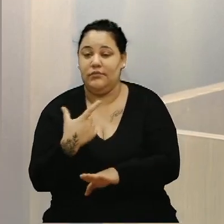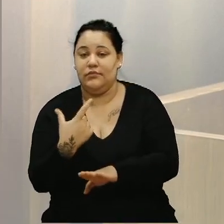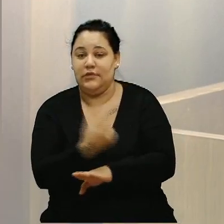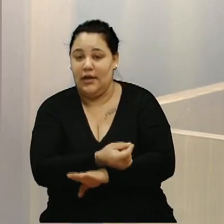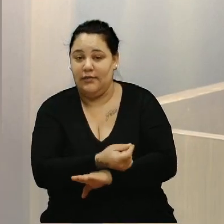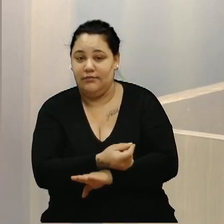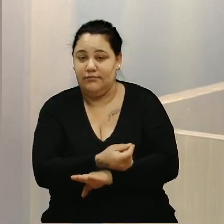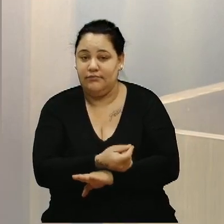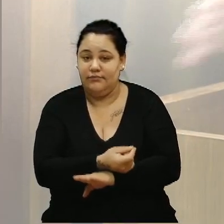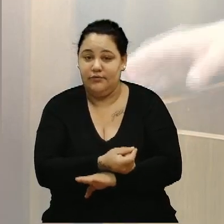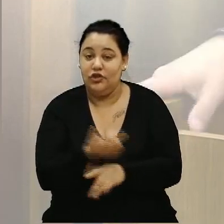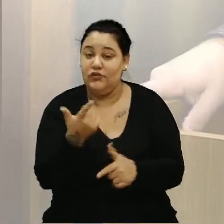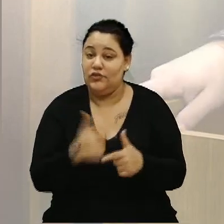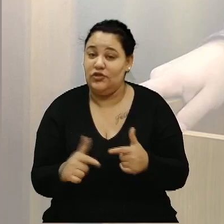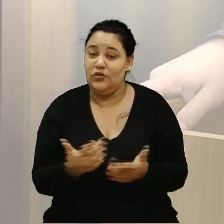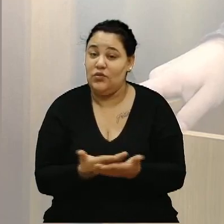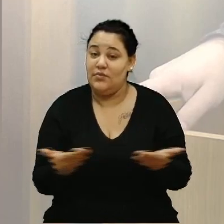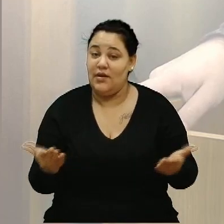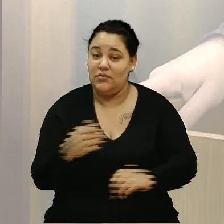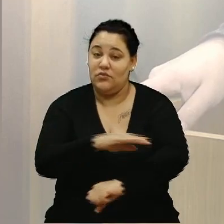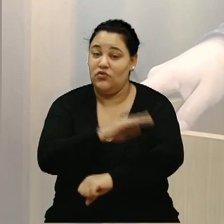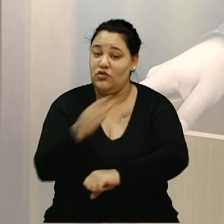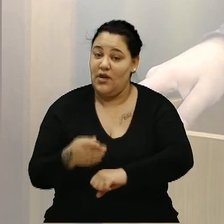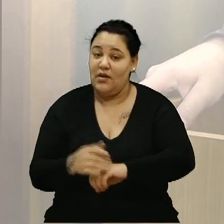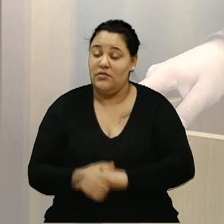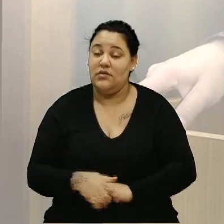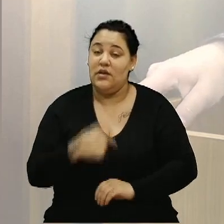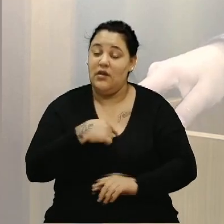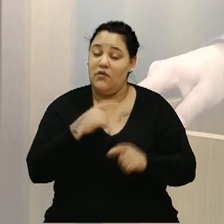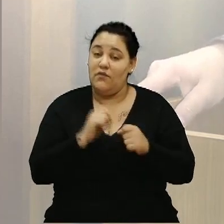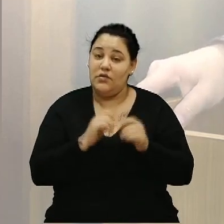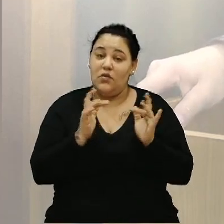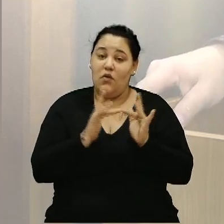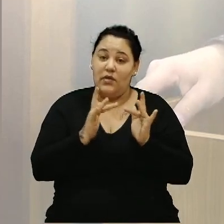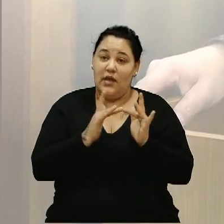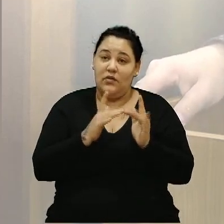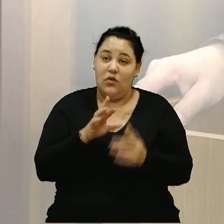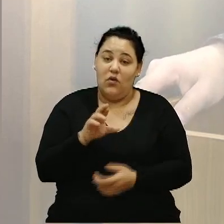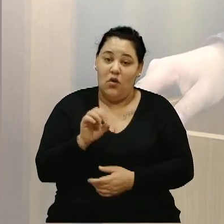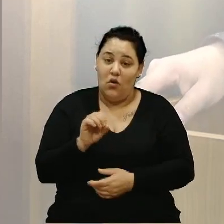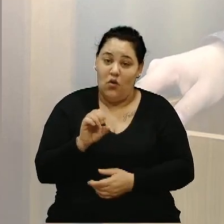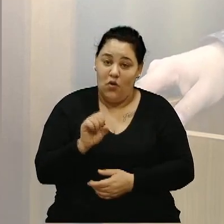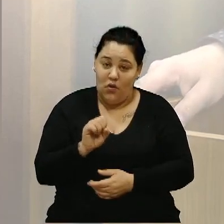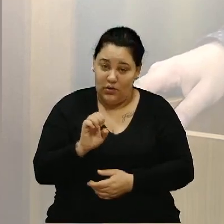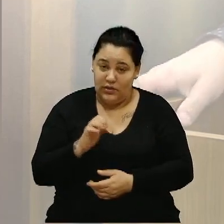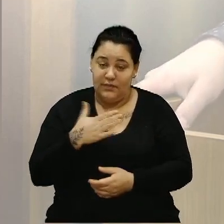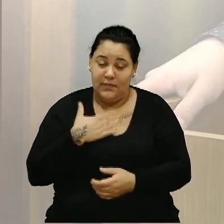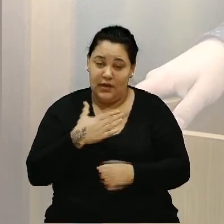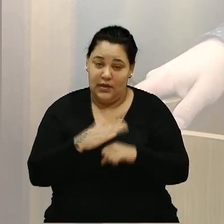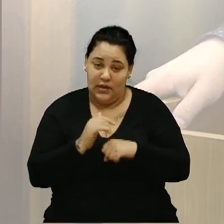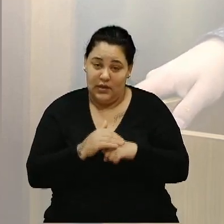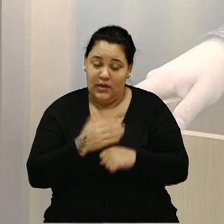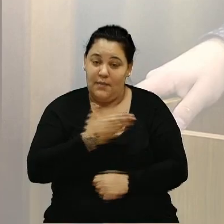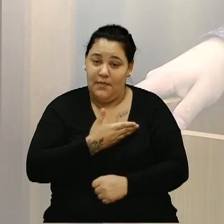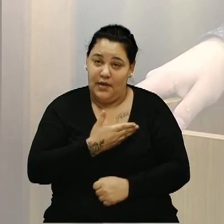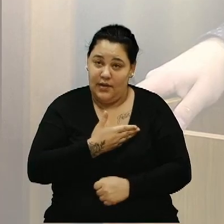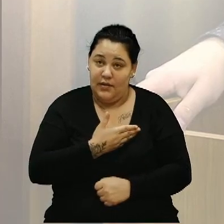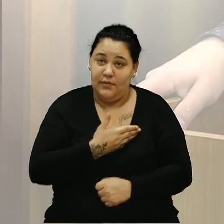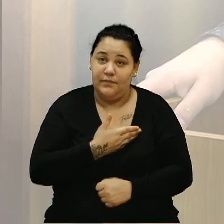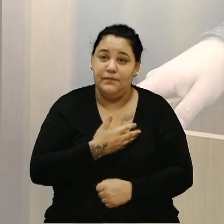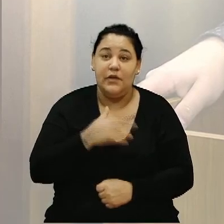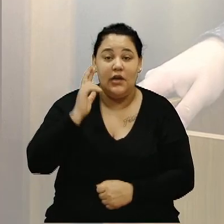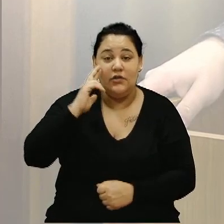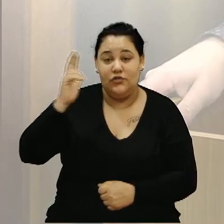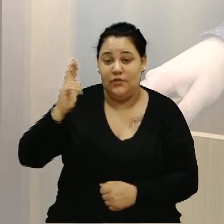os espaços. Eu tive conversando com a Rosemary, Rose, minha querida amiga, colega de rede pública, que é a